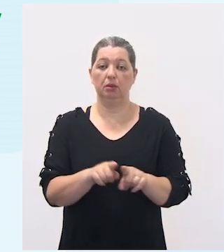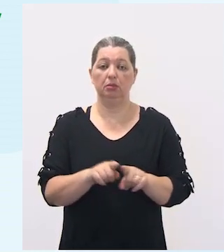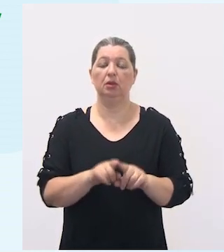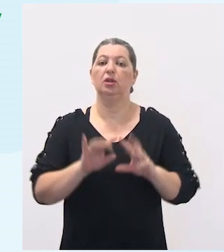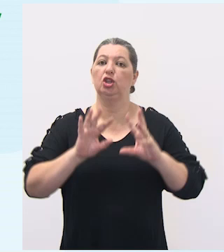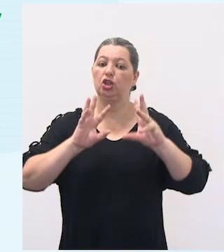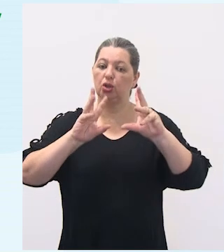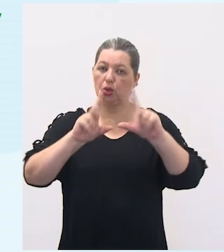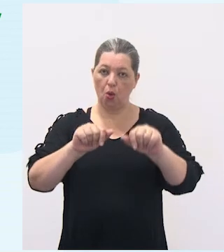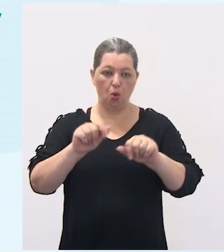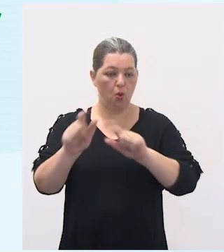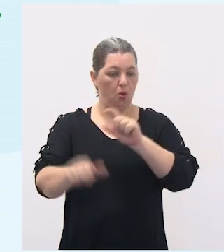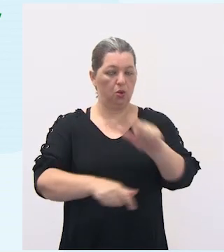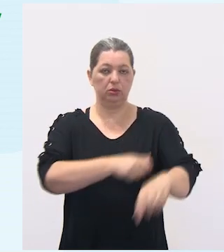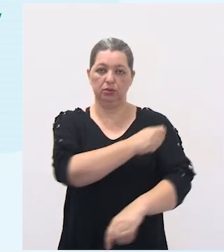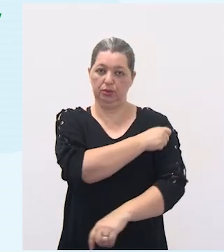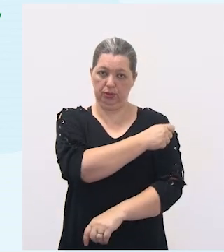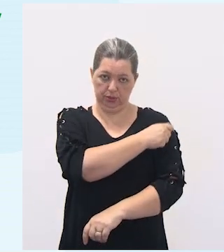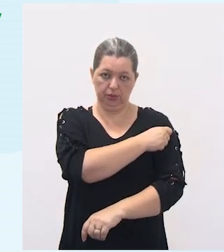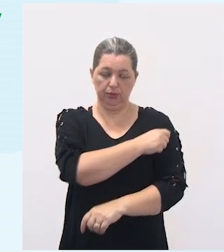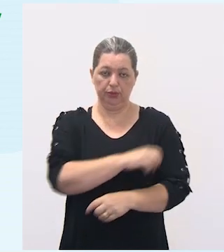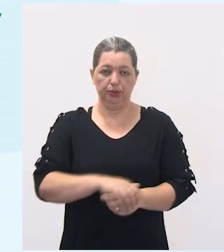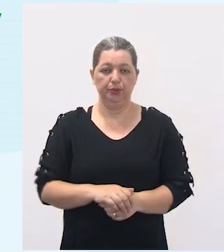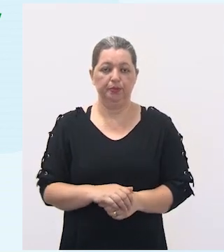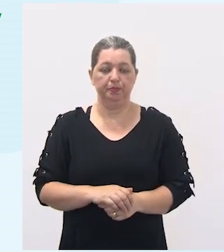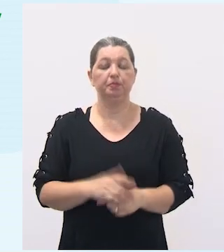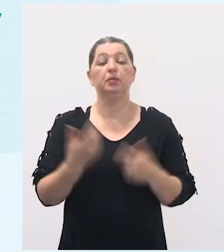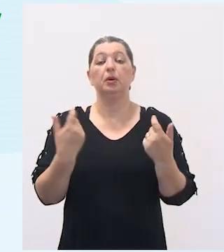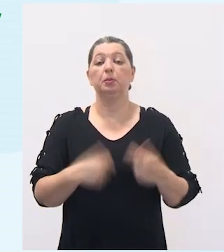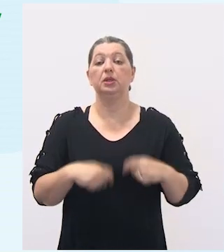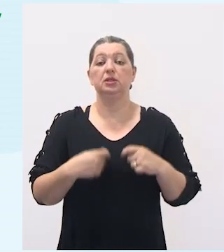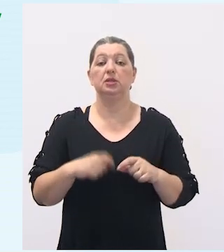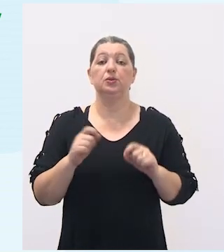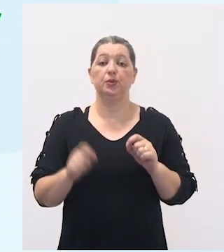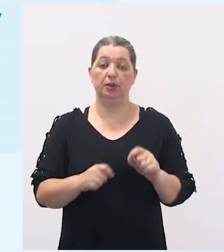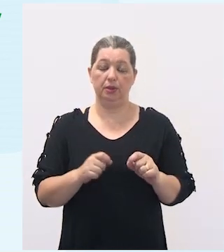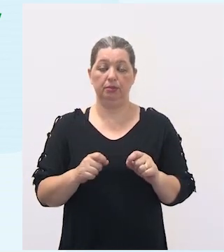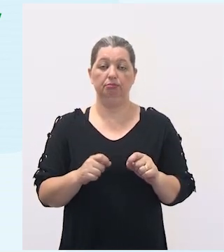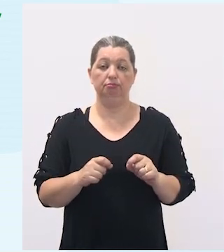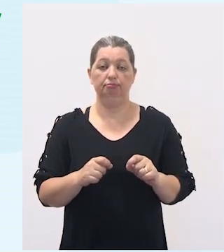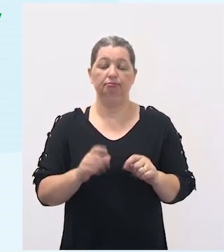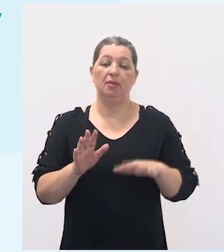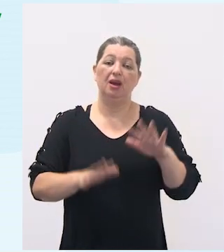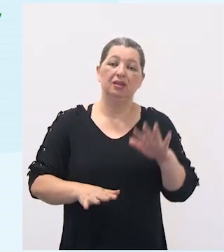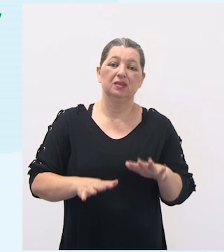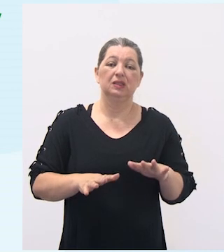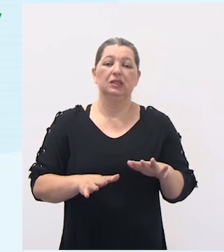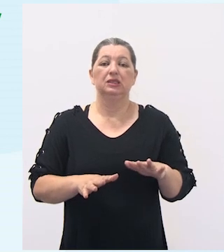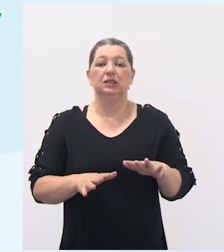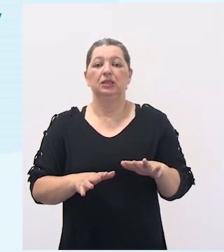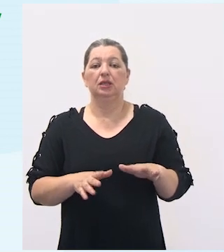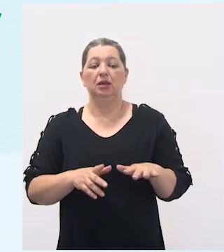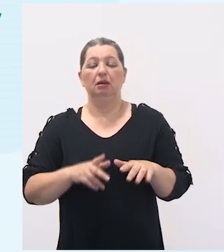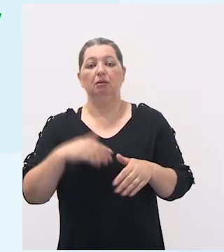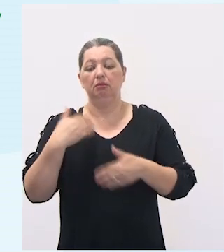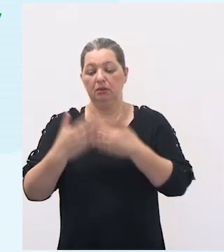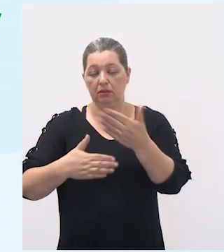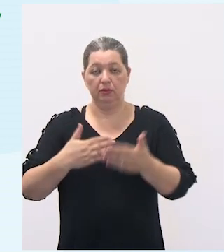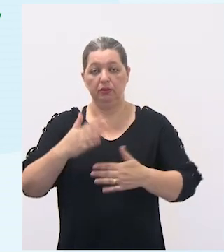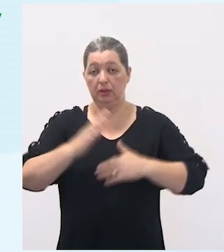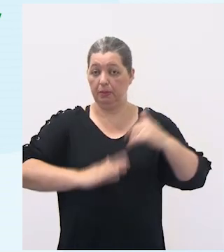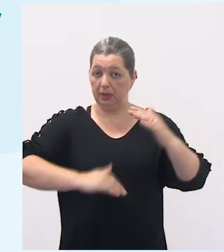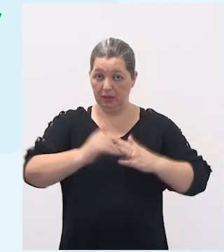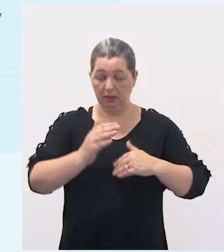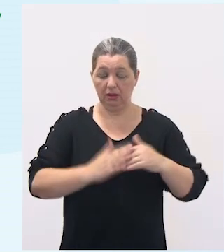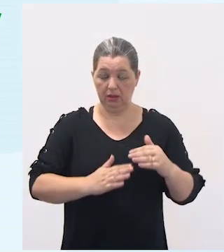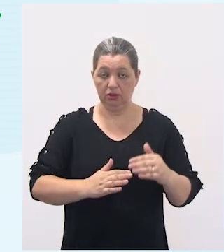todo estudante, todos os nossos estudantes precisam e se encontram em algum momento do desenvolvimento das suas habilidades.